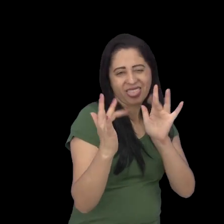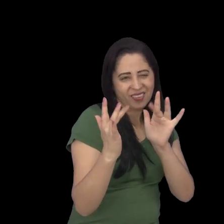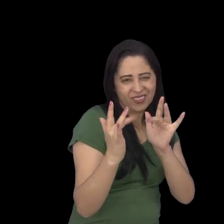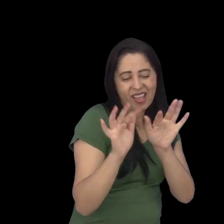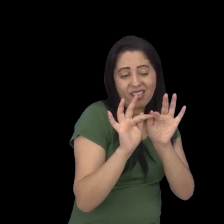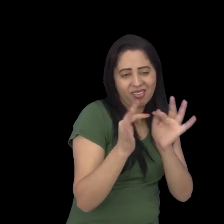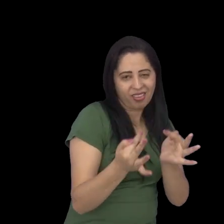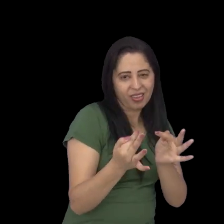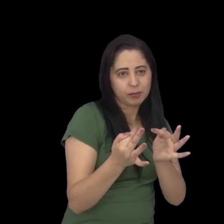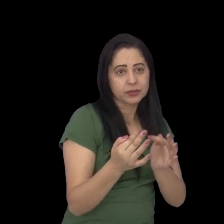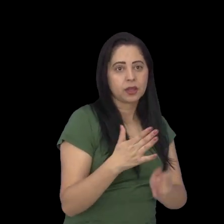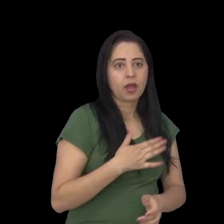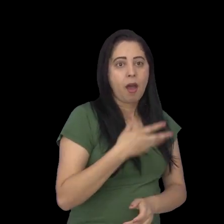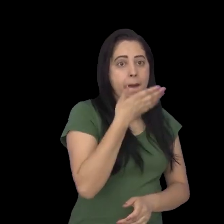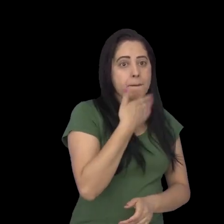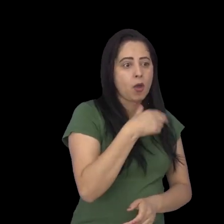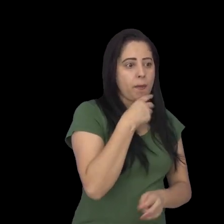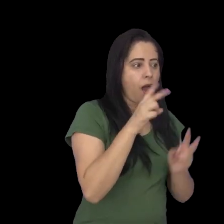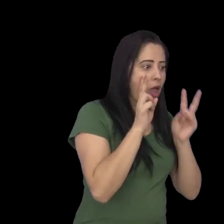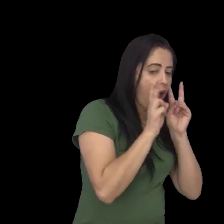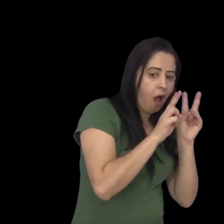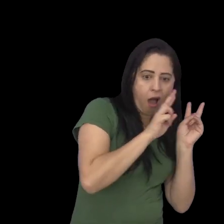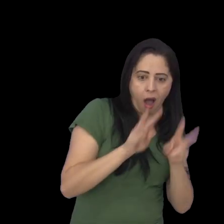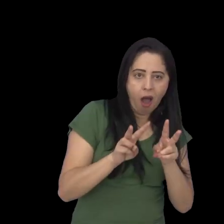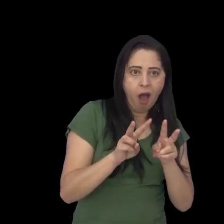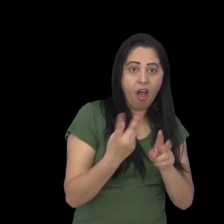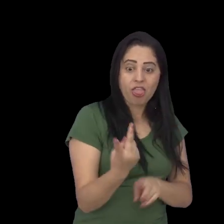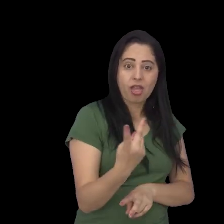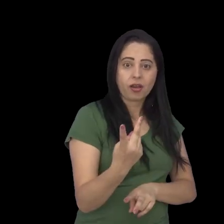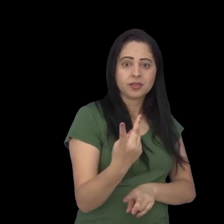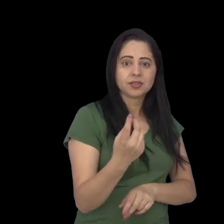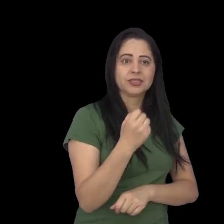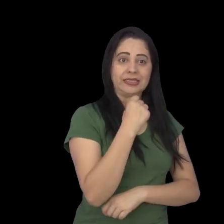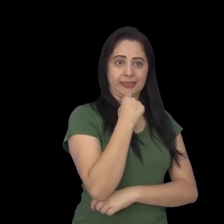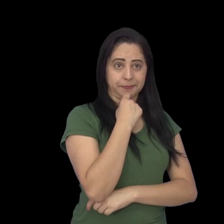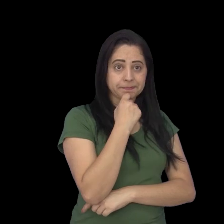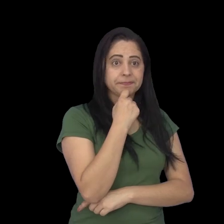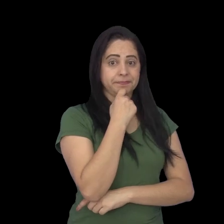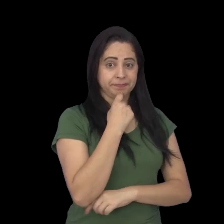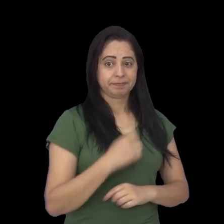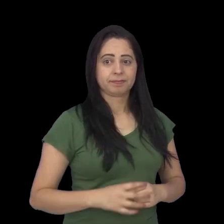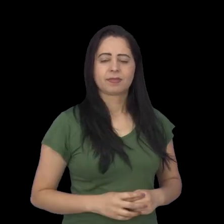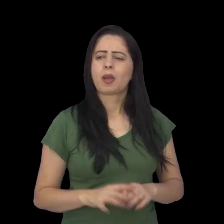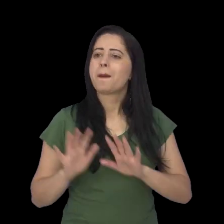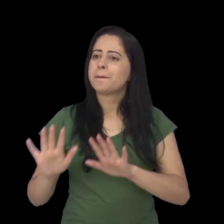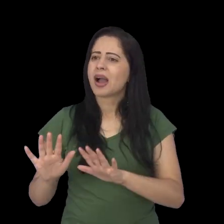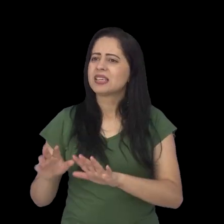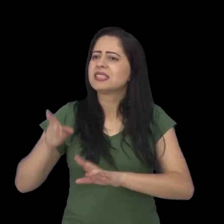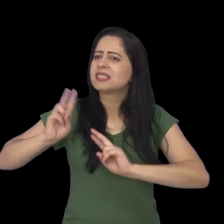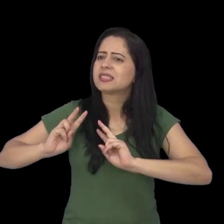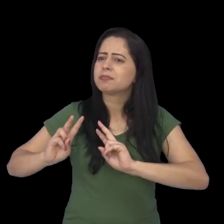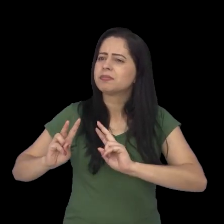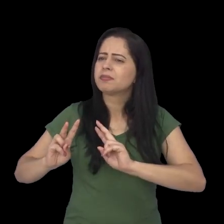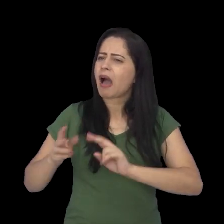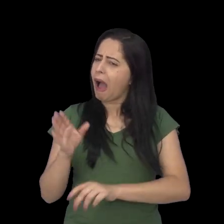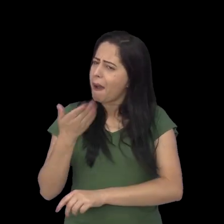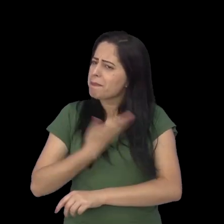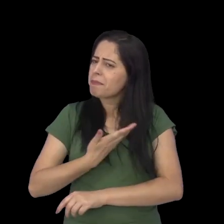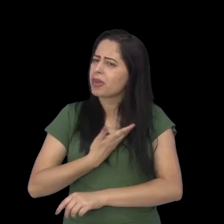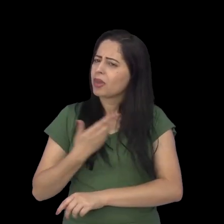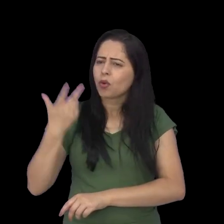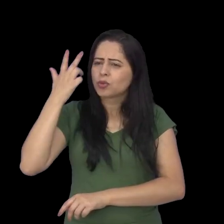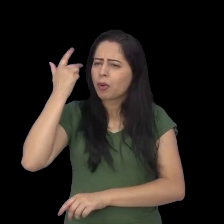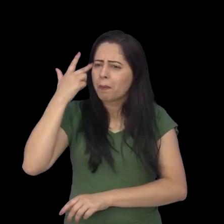encontrava em algum lugar, tinha um pequeno namorico, até que meu pai viu. E aí meu pai falou com o pai